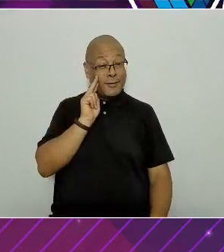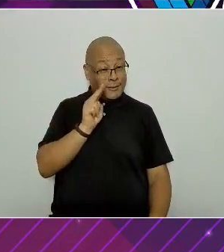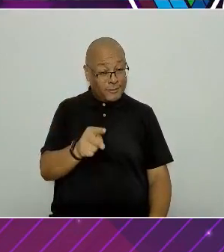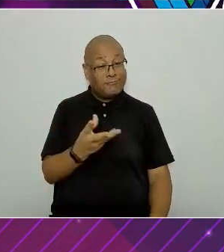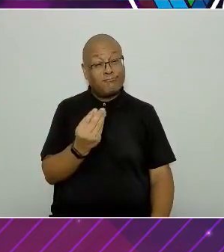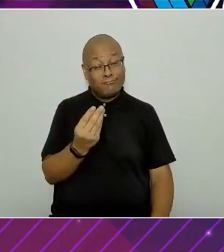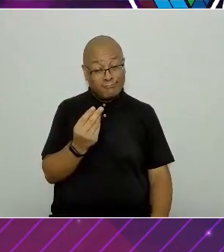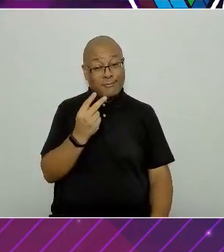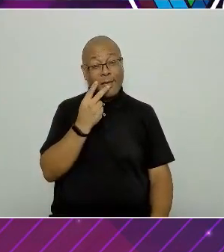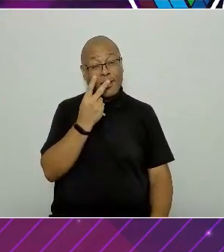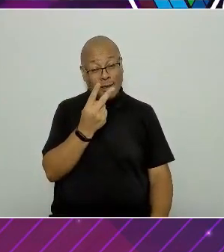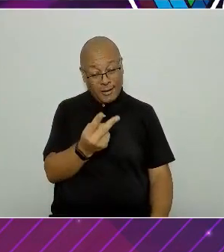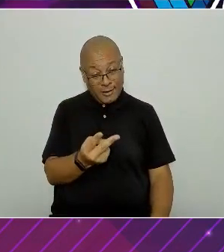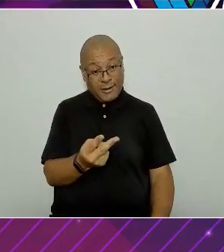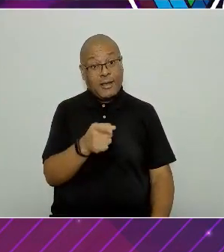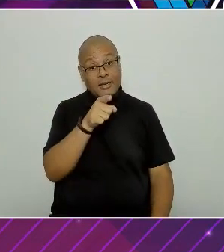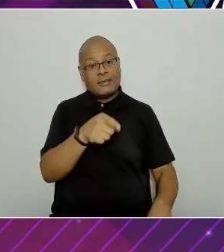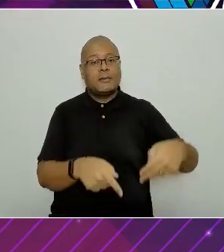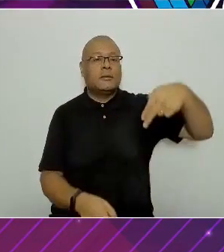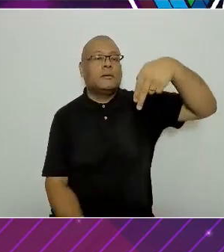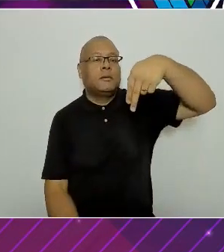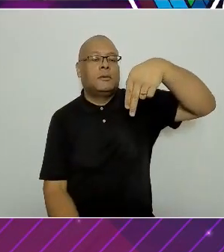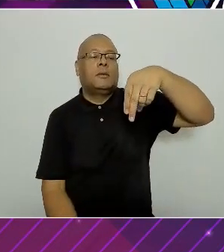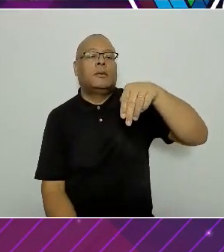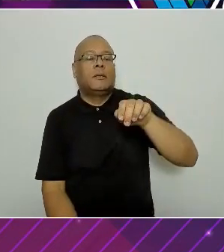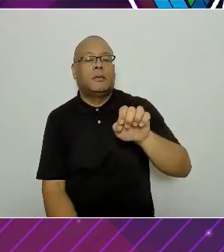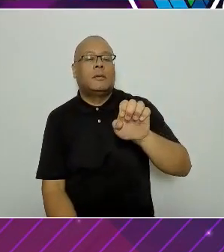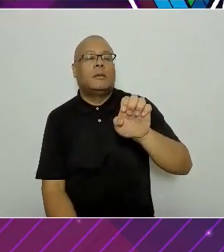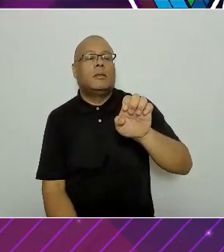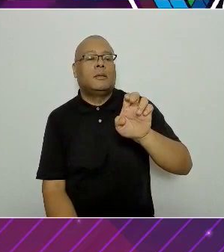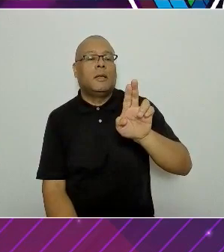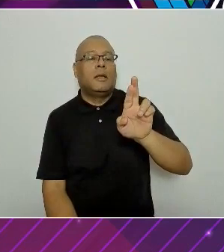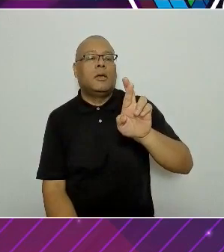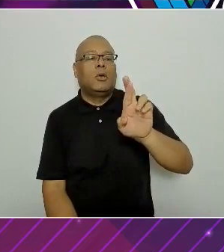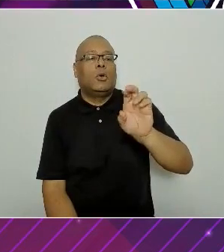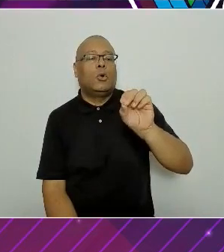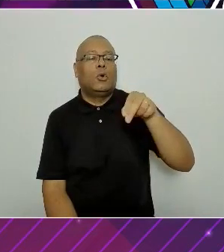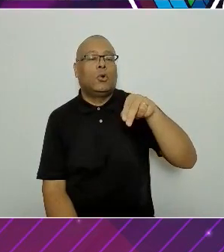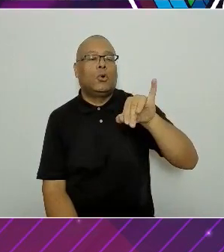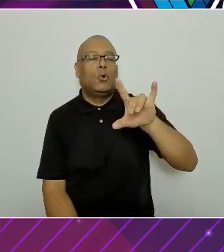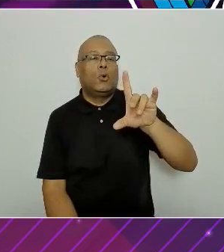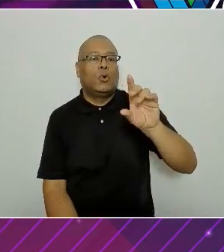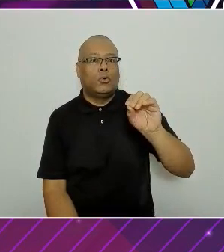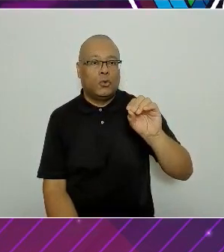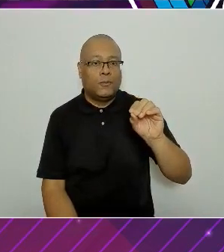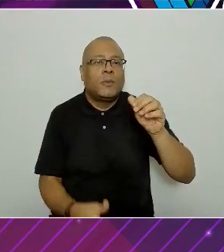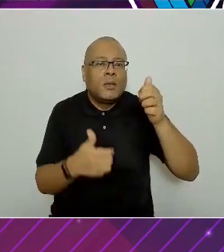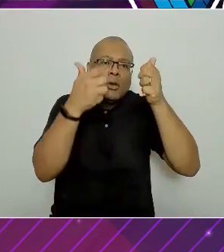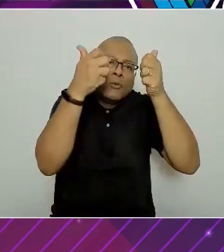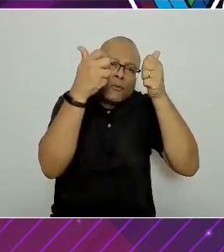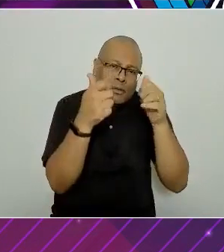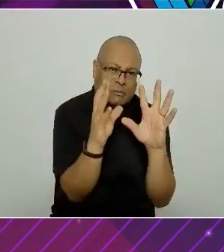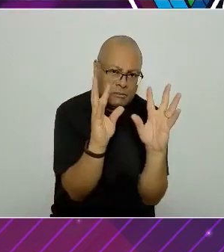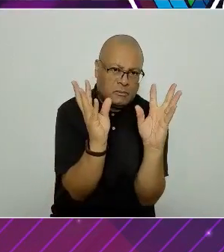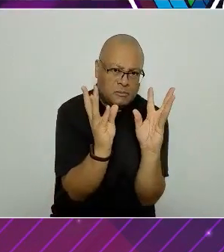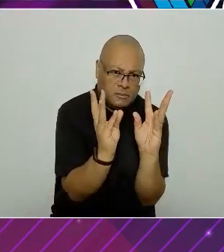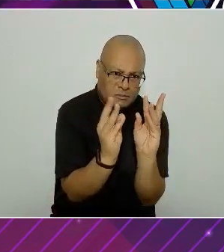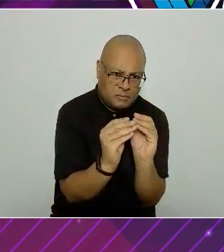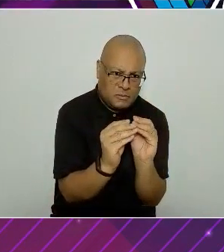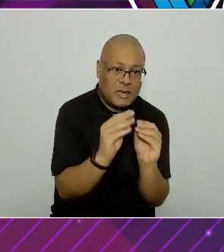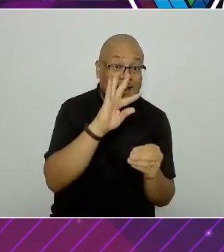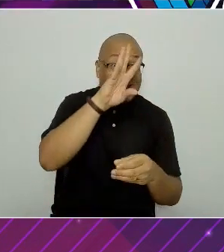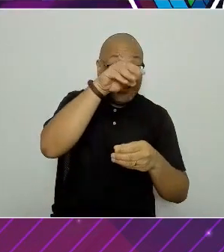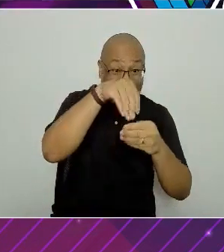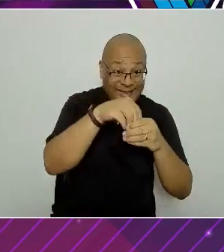gente já viu um neurônio, né? Então, eu só vou repassar aqui de uma forma muito geral, né, essa estrutura para a gente